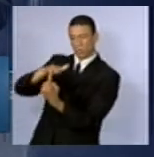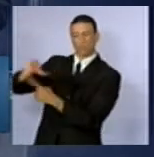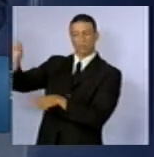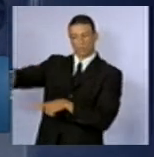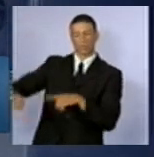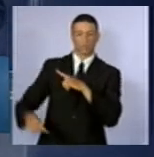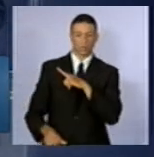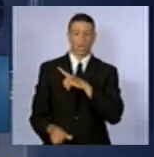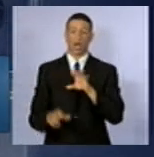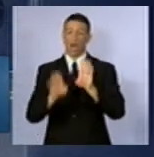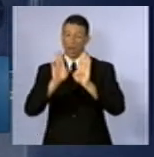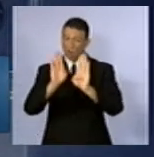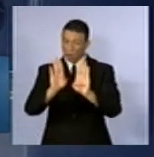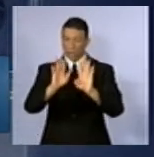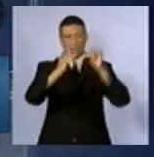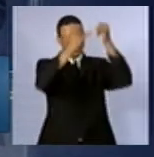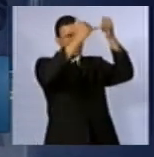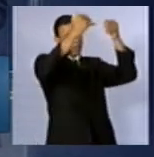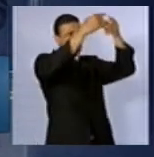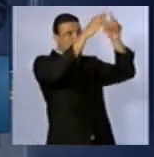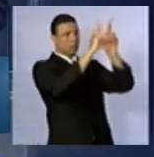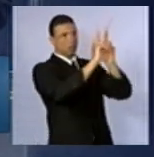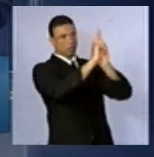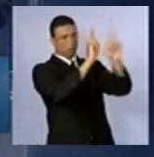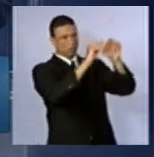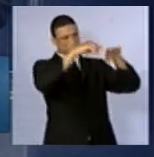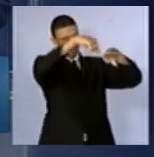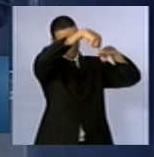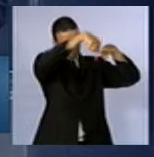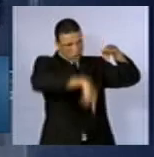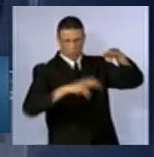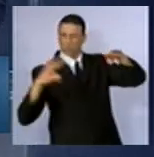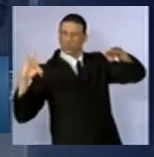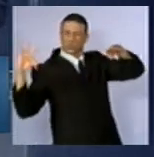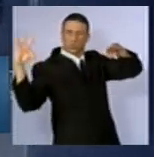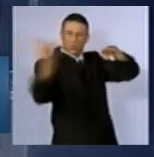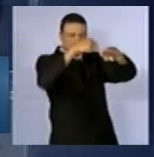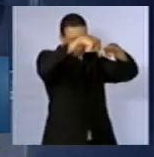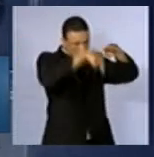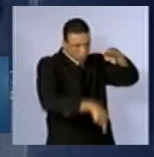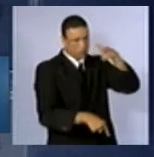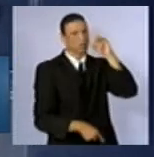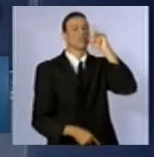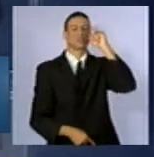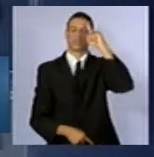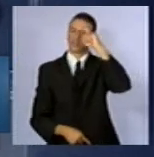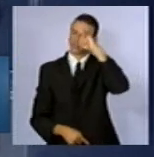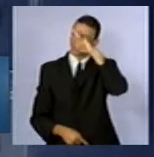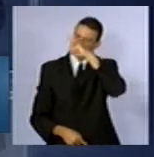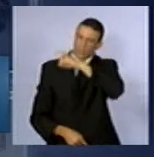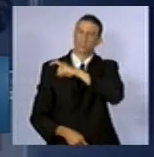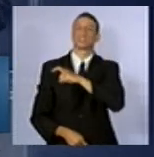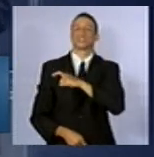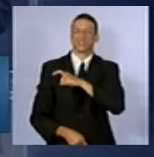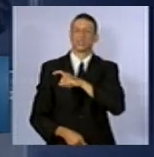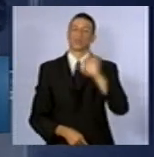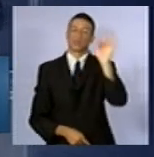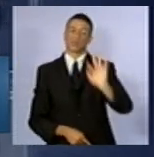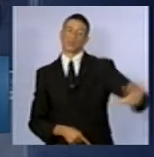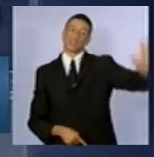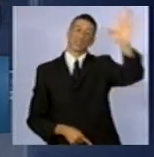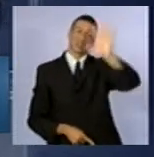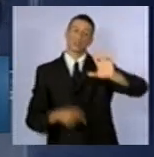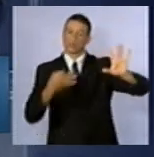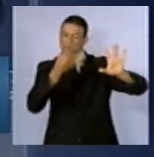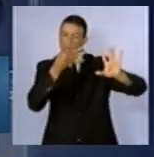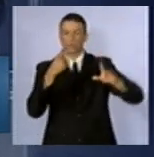tudo enterrado tá essa daí é uma decisão difícil e ela tem que ser uma decisão a nível Federal eu acho porque o custo vai ser muito muito